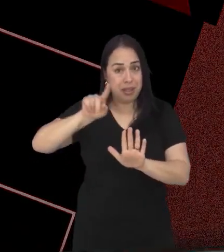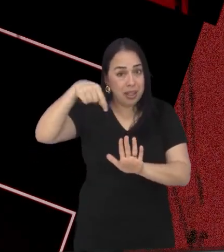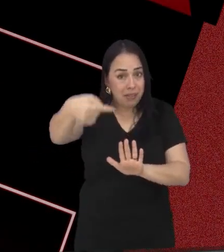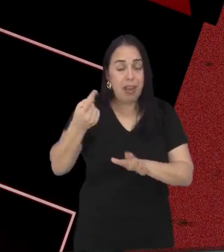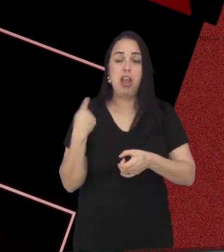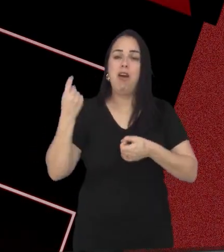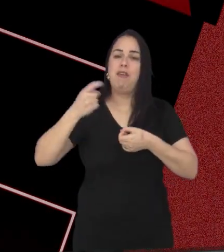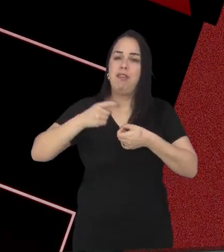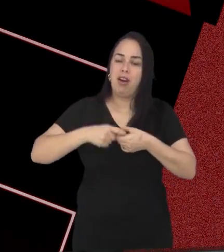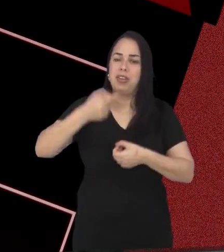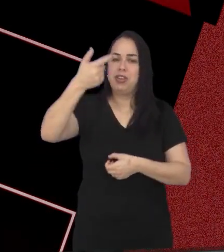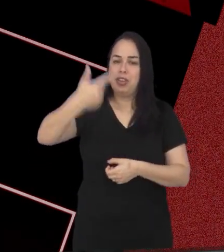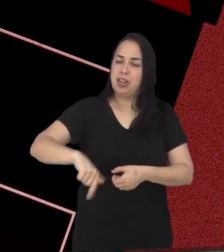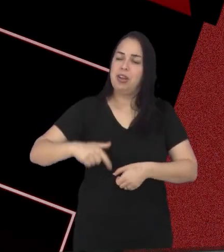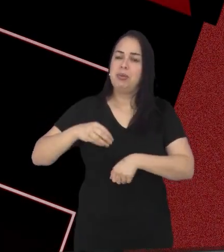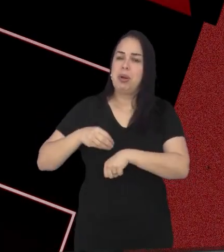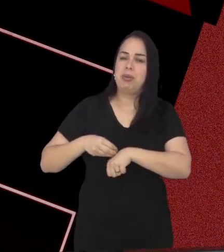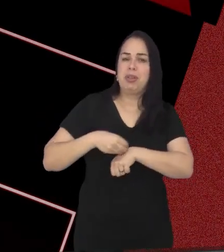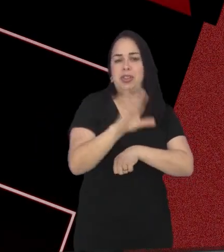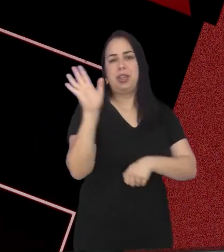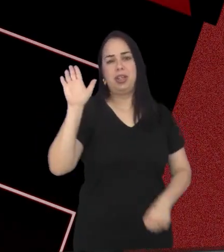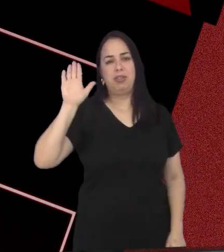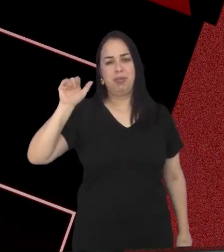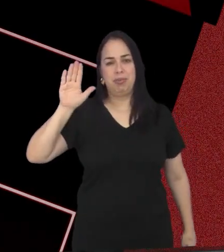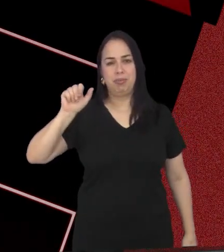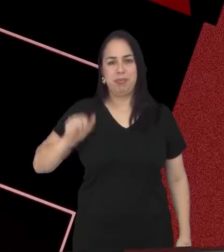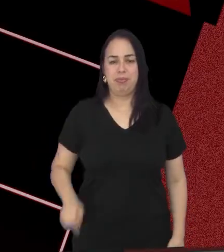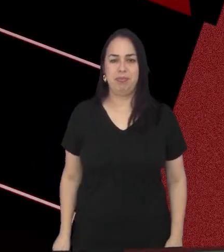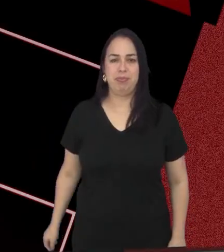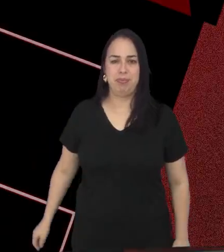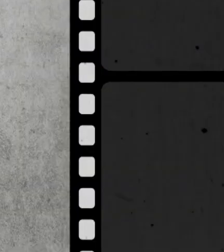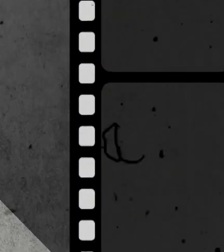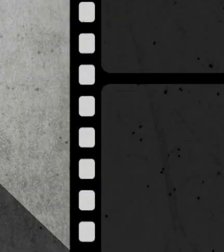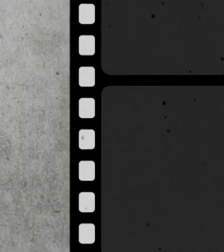volta novamente para mais um Sessão Pipoca. Até mais!